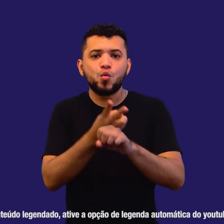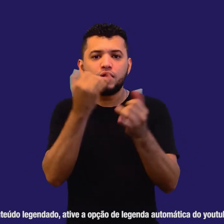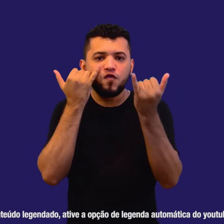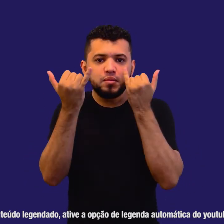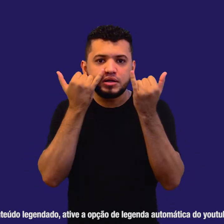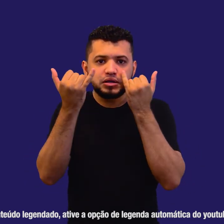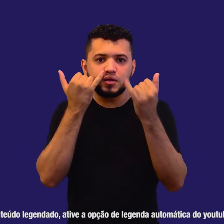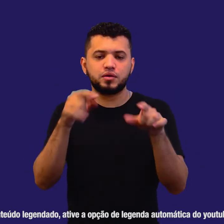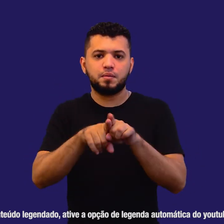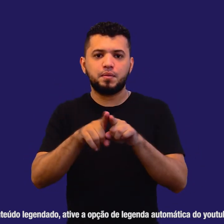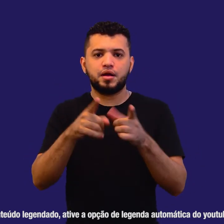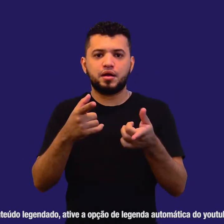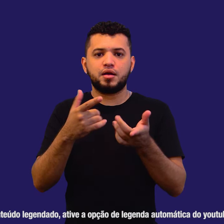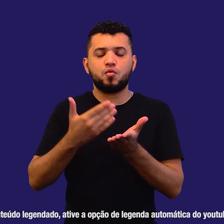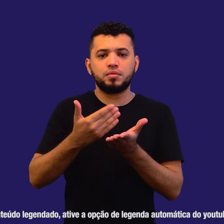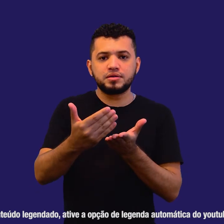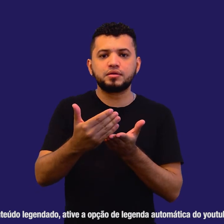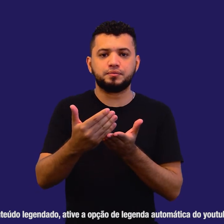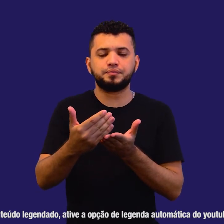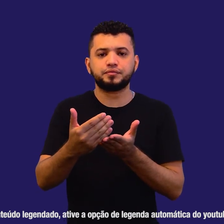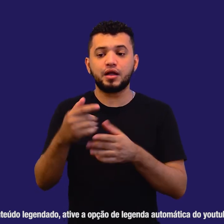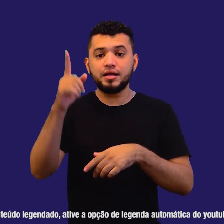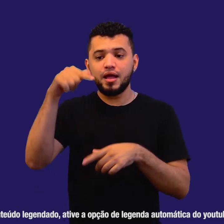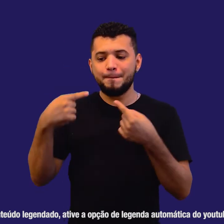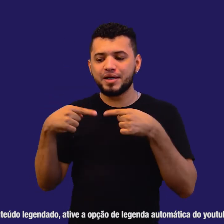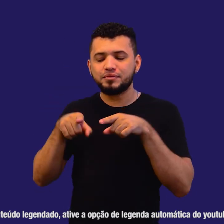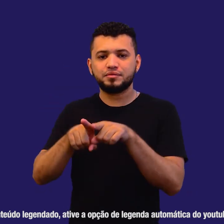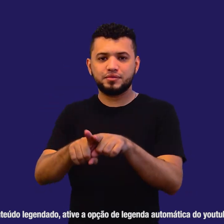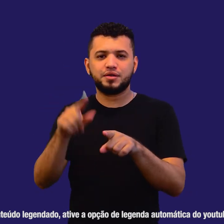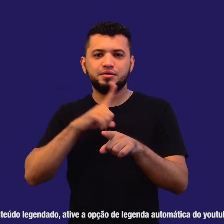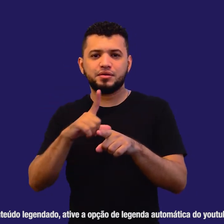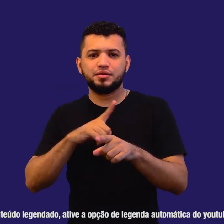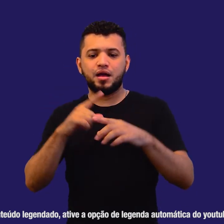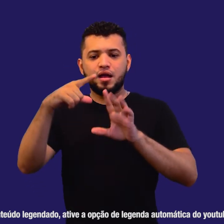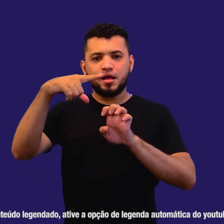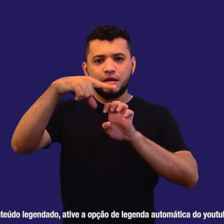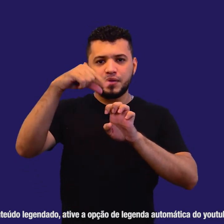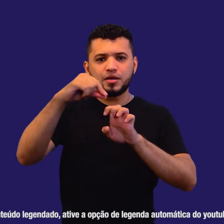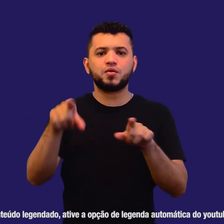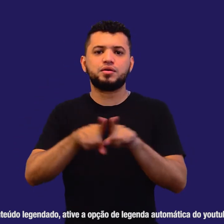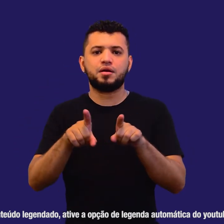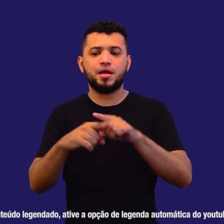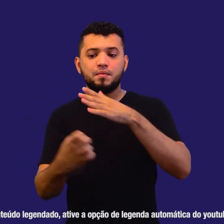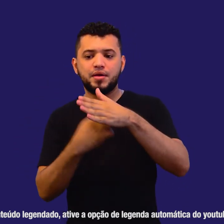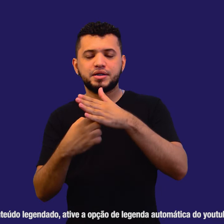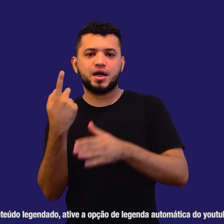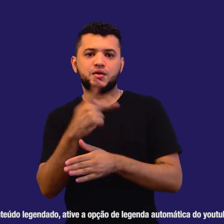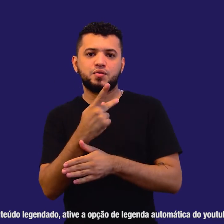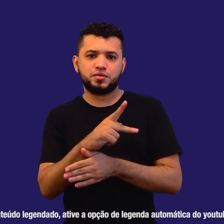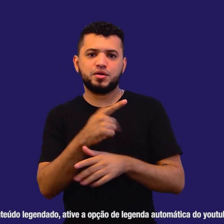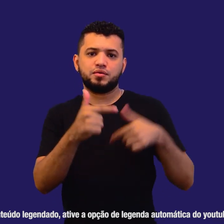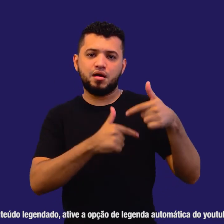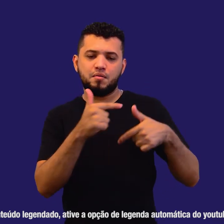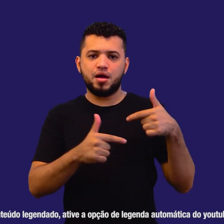informações iniciativas que estão sendo feitas por parceiros, por empreendedores, por empresários do seu nicho. Eu acho que ficar de olho